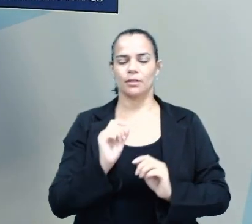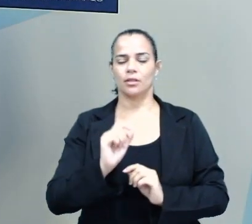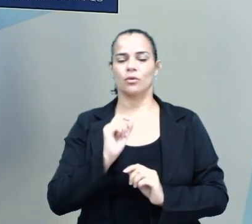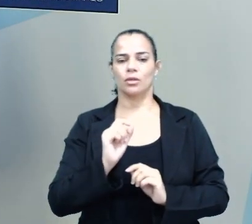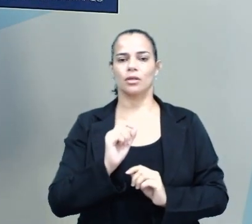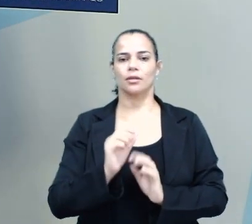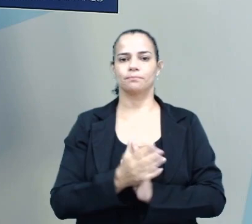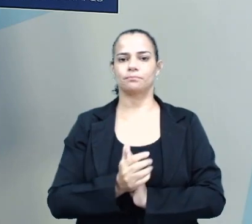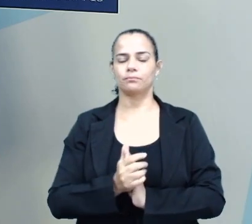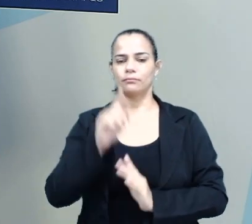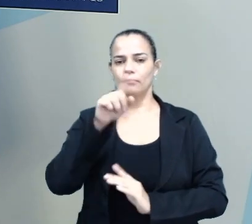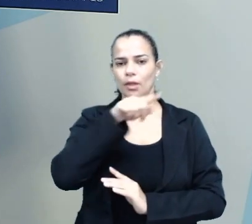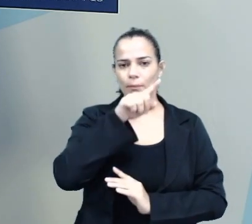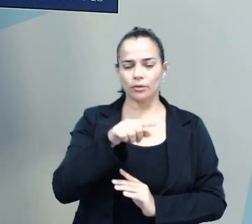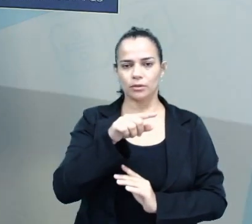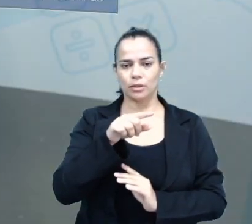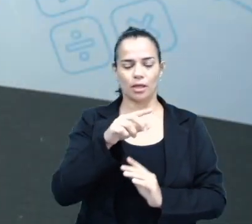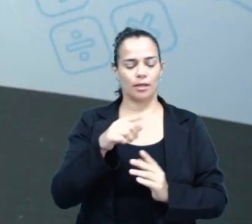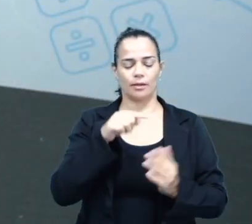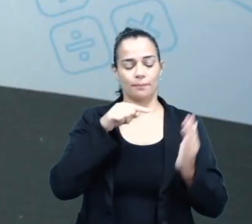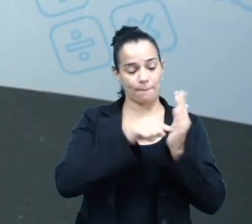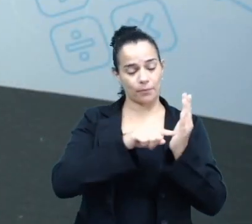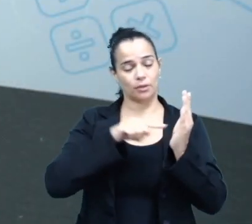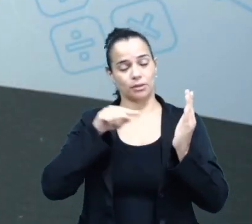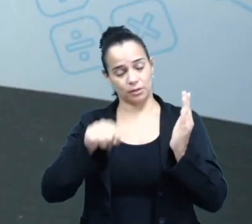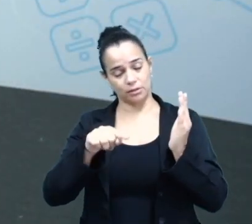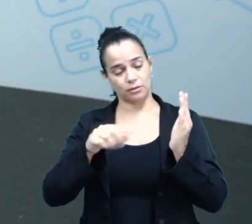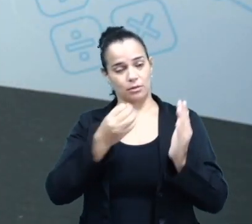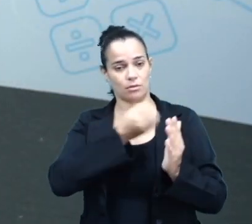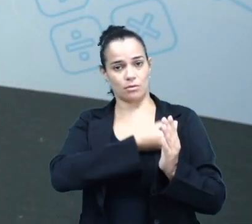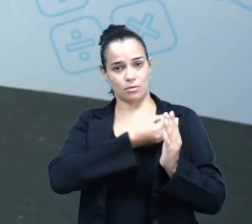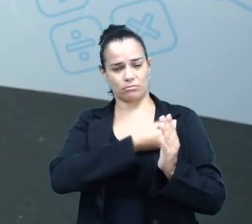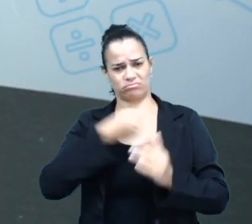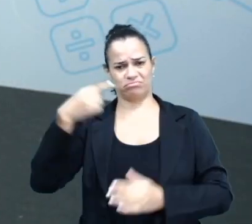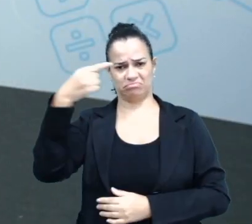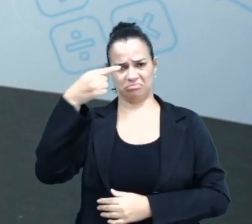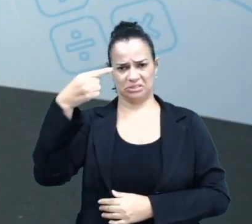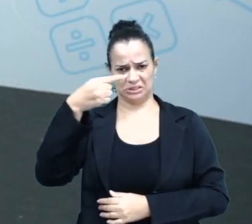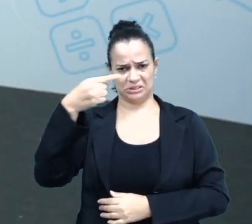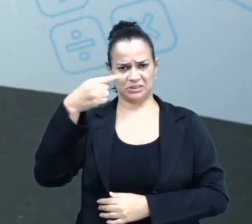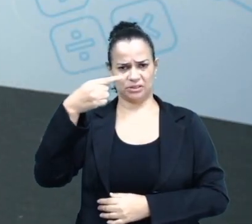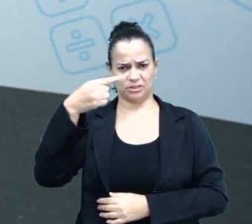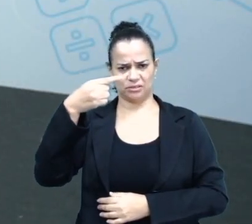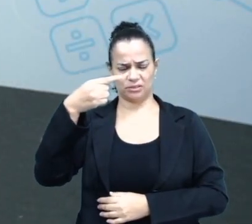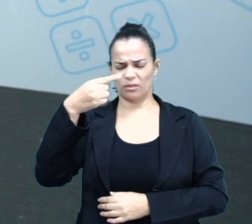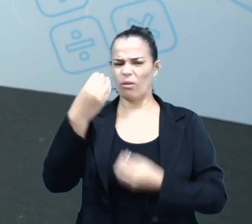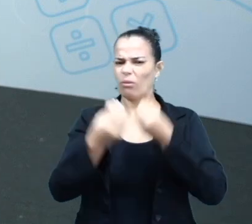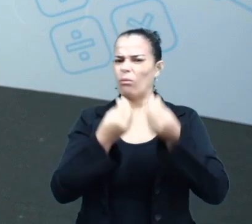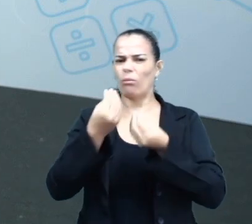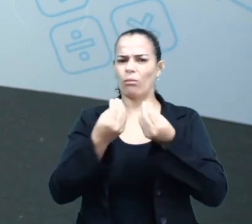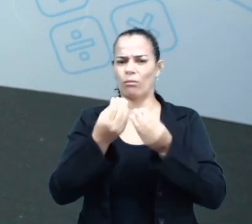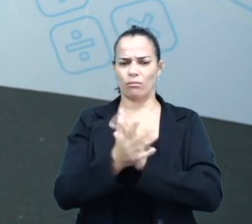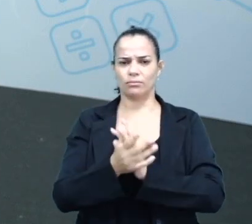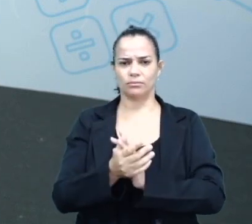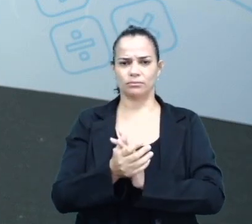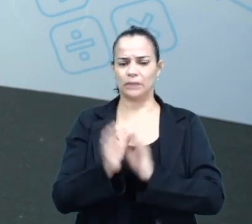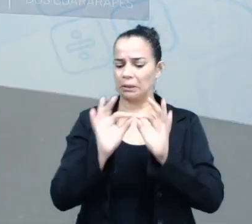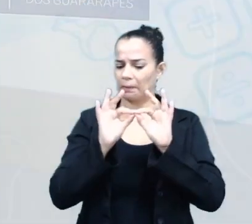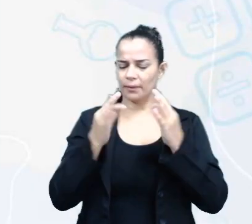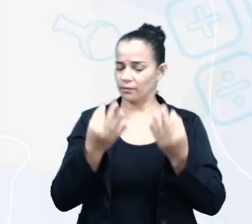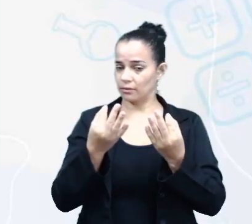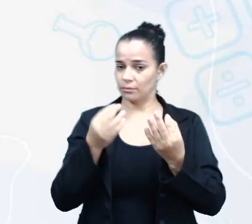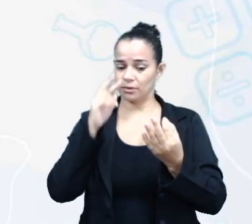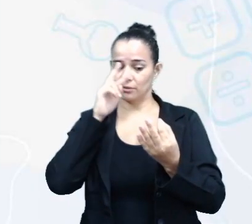com expoente negativo. Minha gente, potência com expoente negativo, sim. É bem simples a